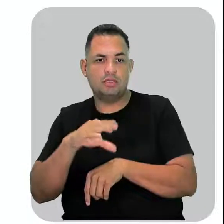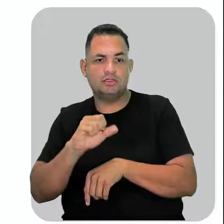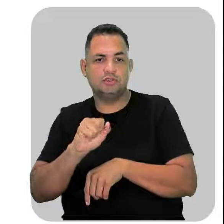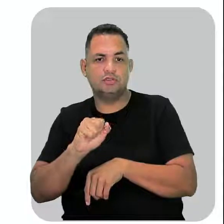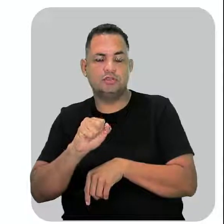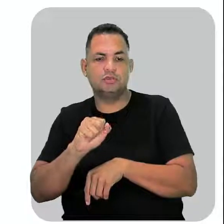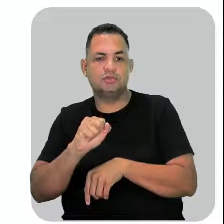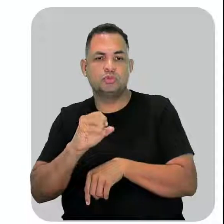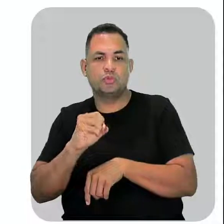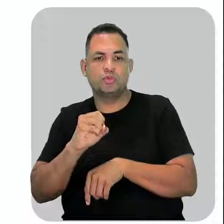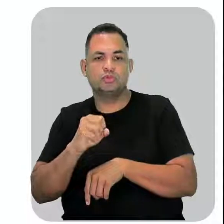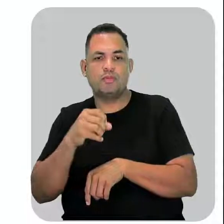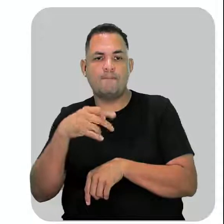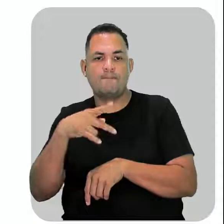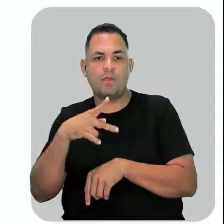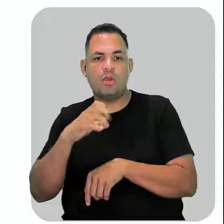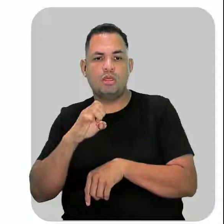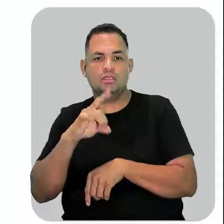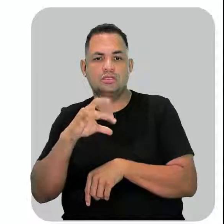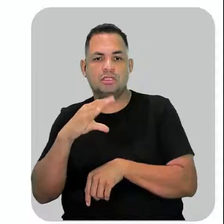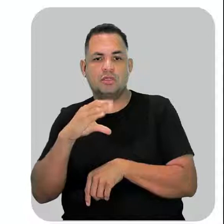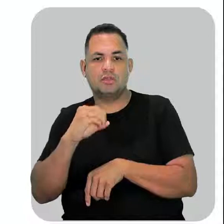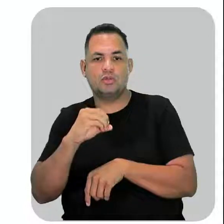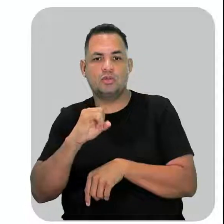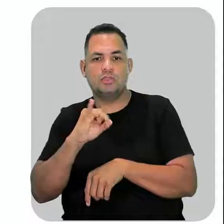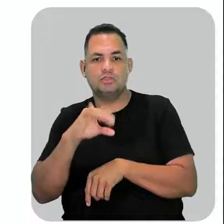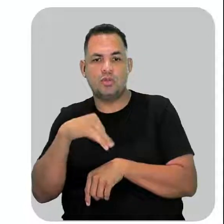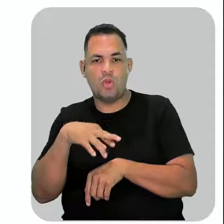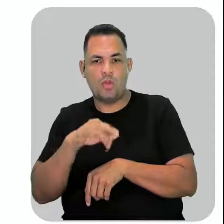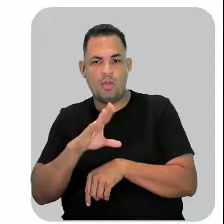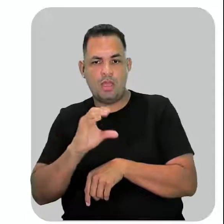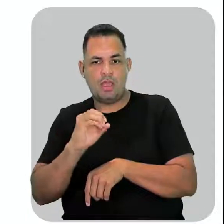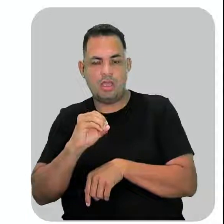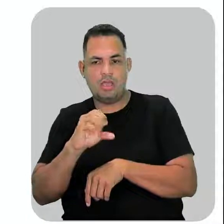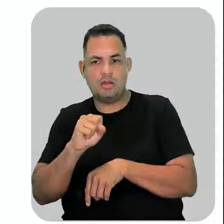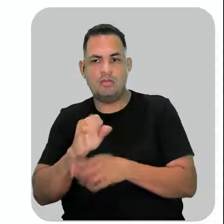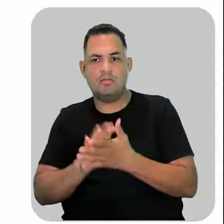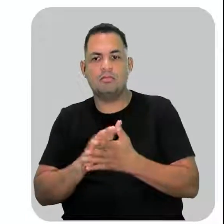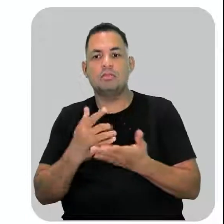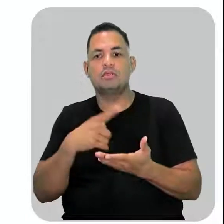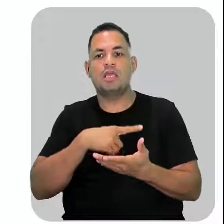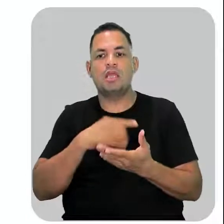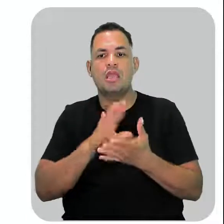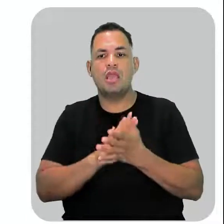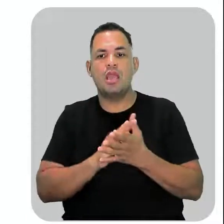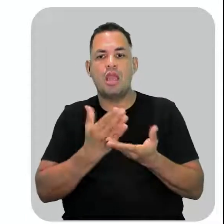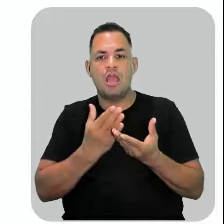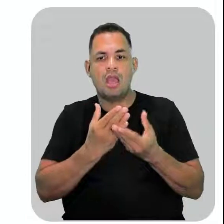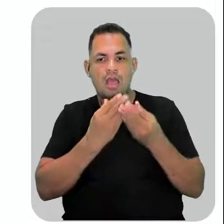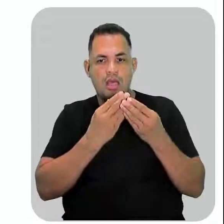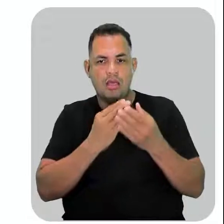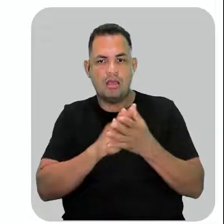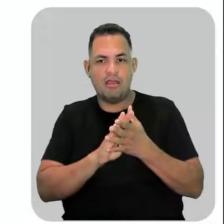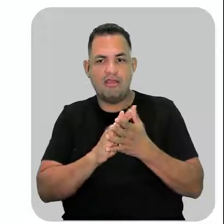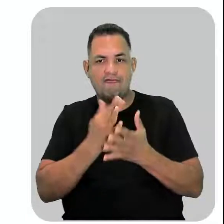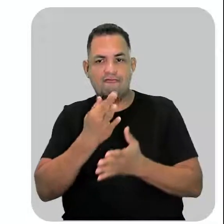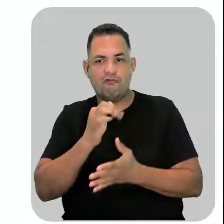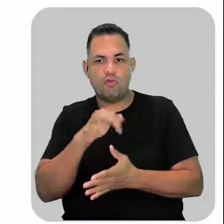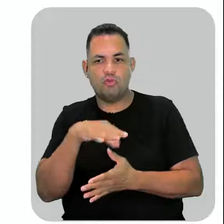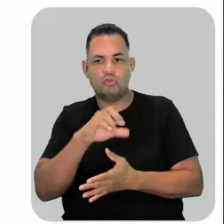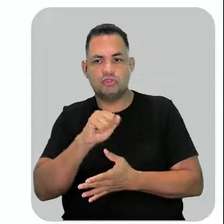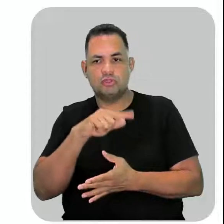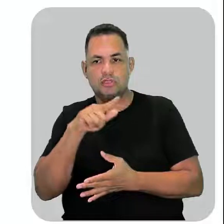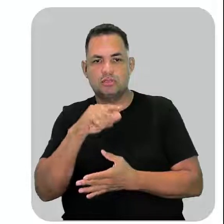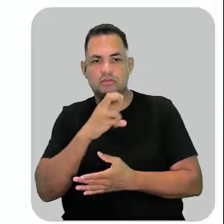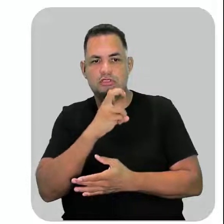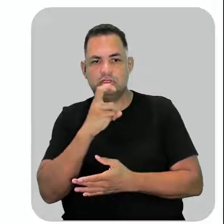policíclicos isômeros formados pela fusão de 5 anéis. Então, a gente tem, ó, 1,